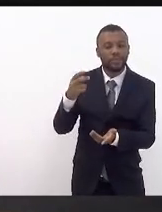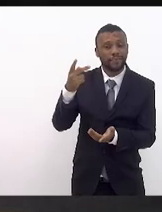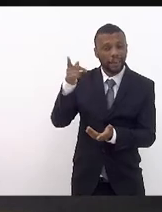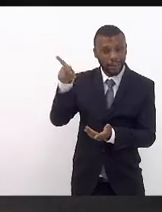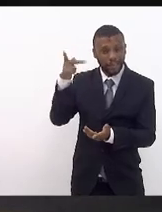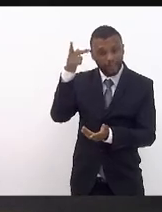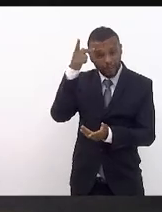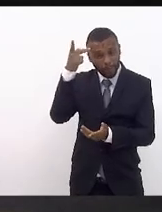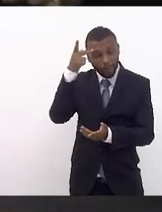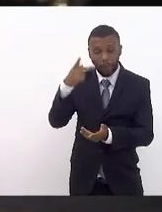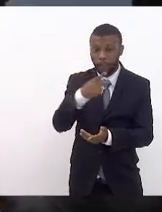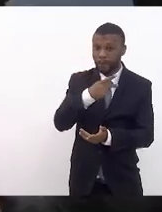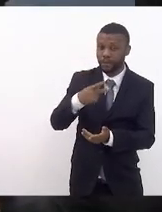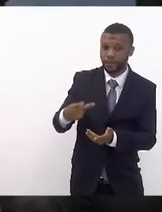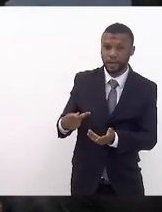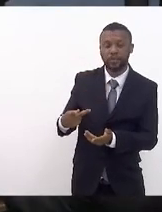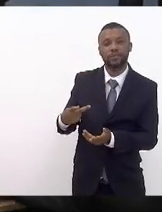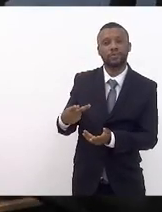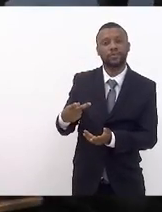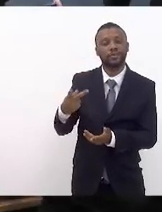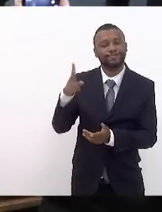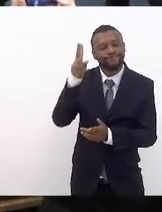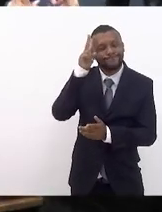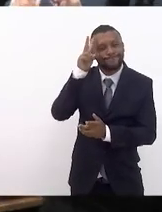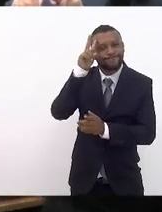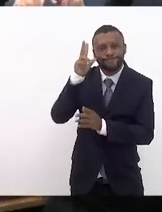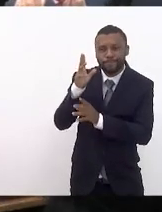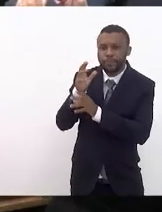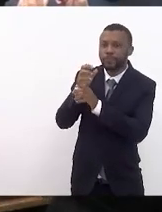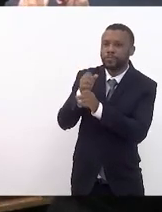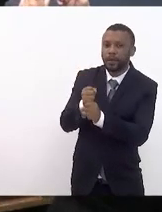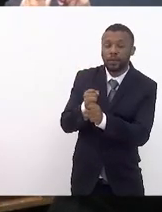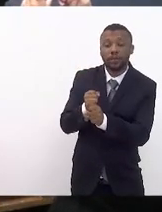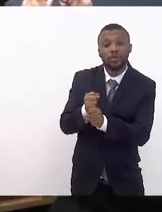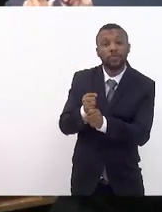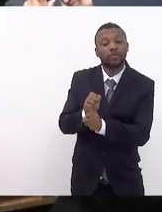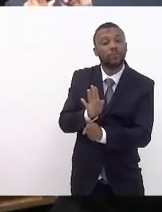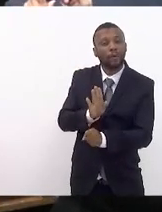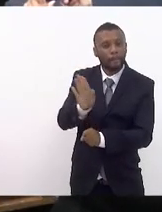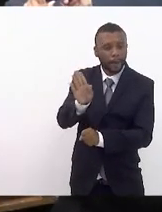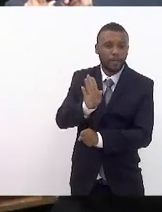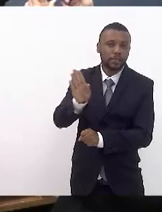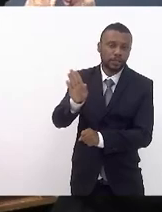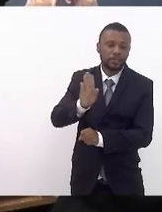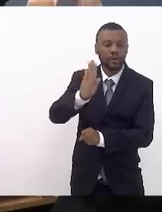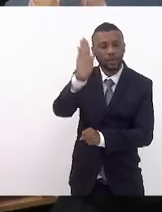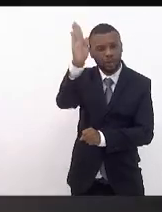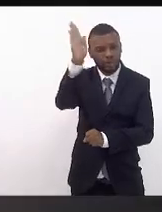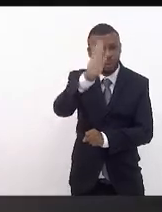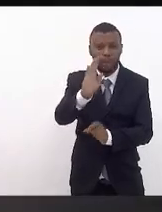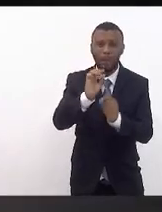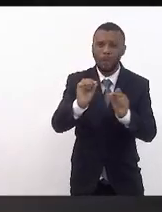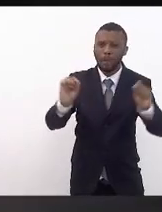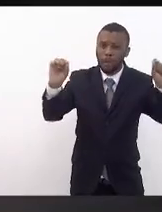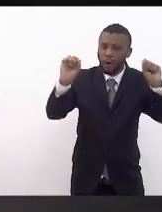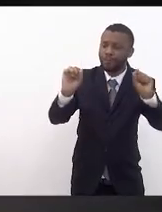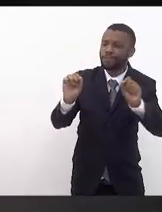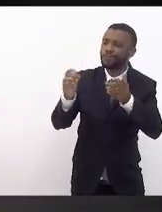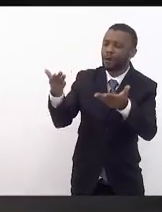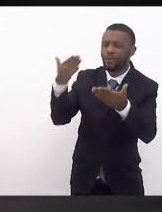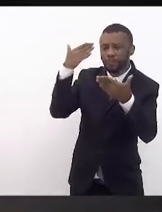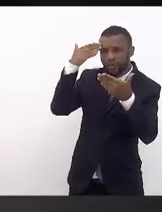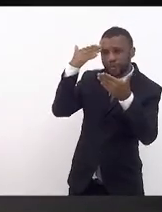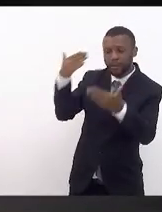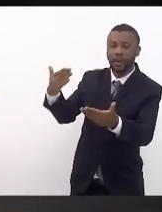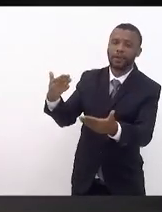Paulo, presidente emérito dos batistas do Brasil. Diante deles eu venho dizer, Dr. Mário Vaz, muito